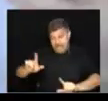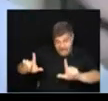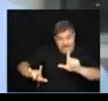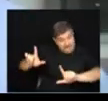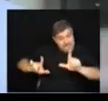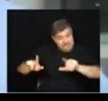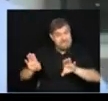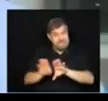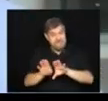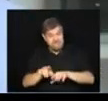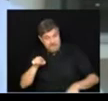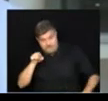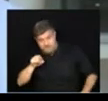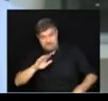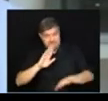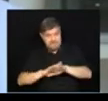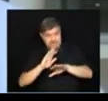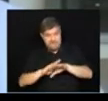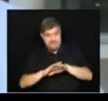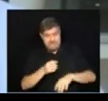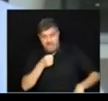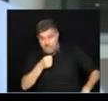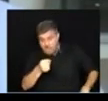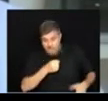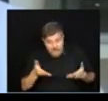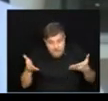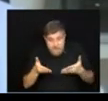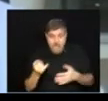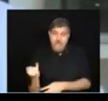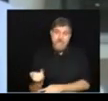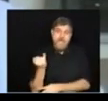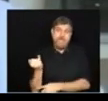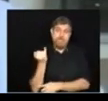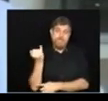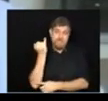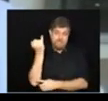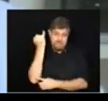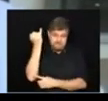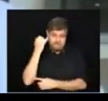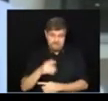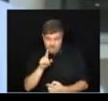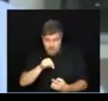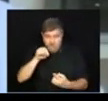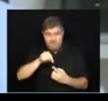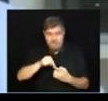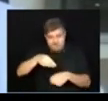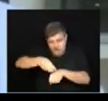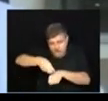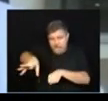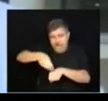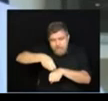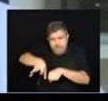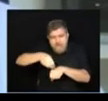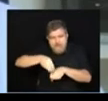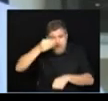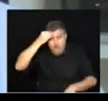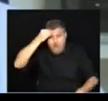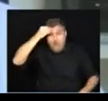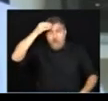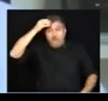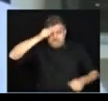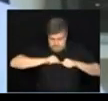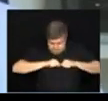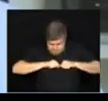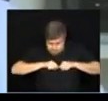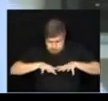televisão, o que você está realizando hoje, é importantíssimo para a transmissão e democratização do conhecimento,